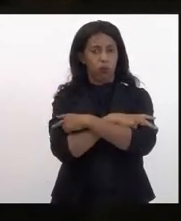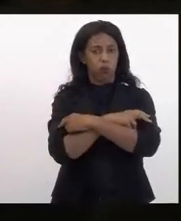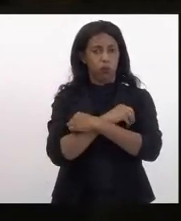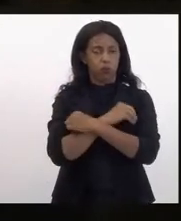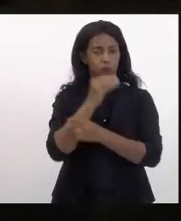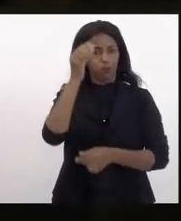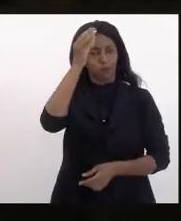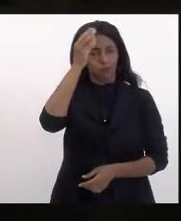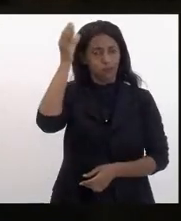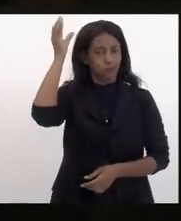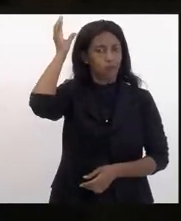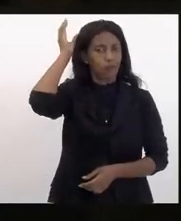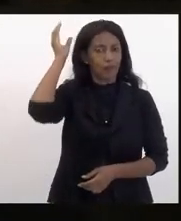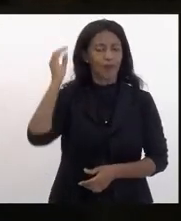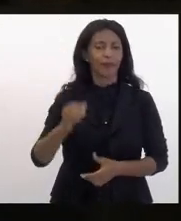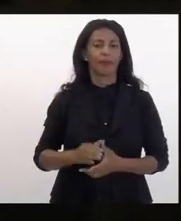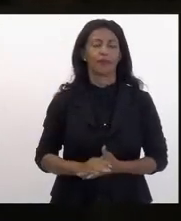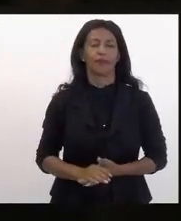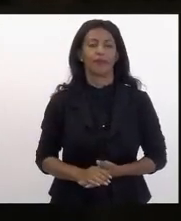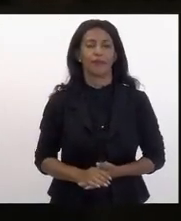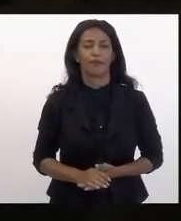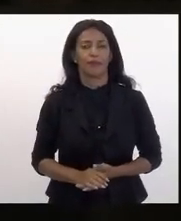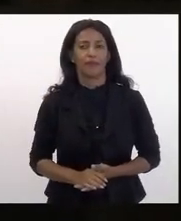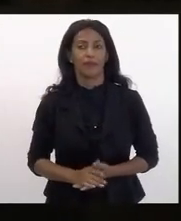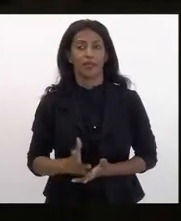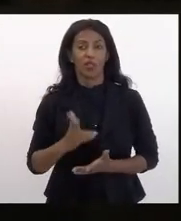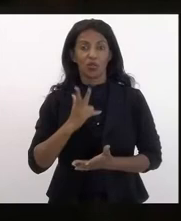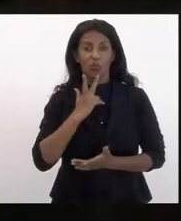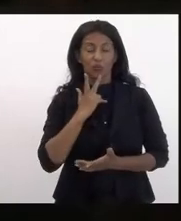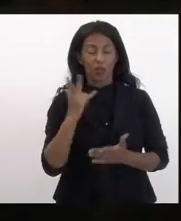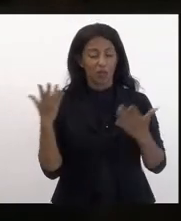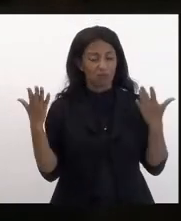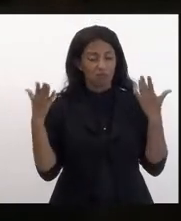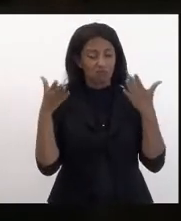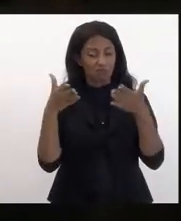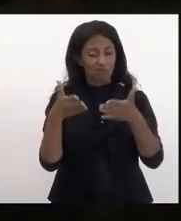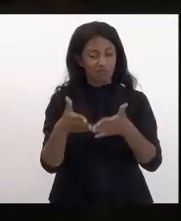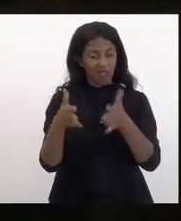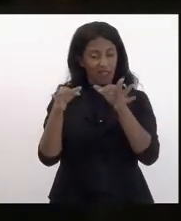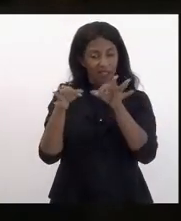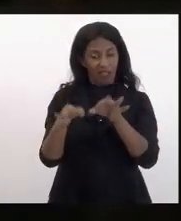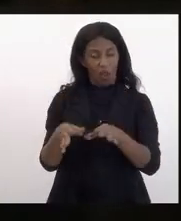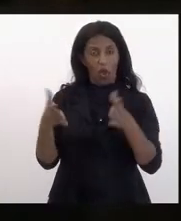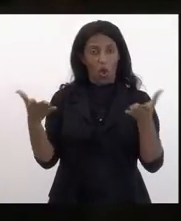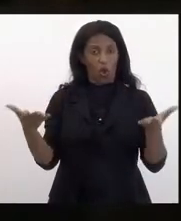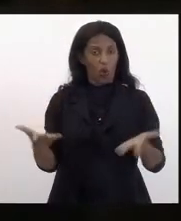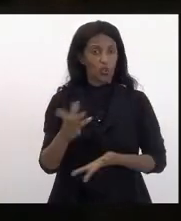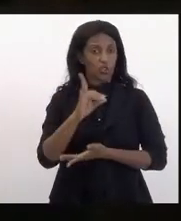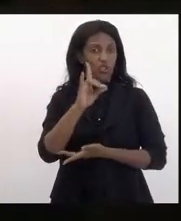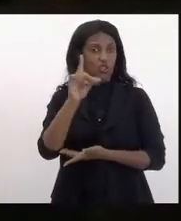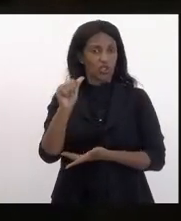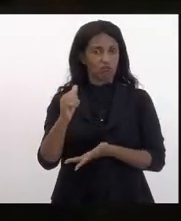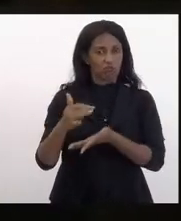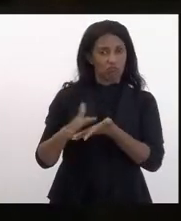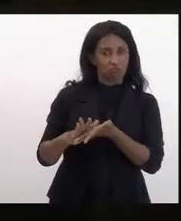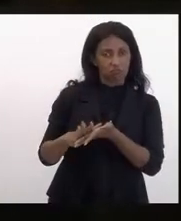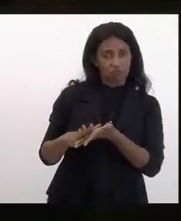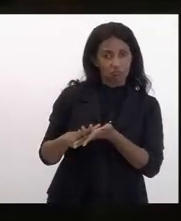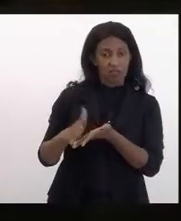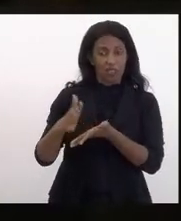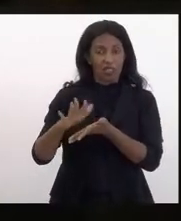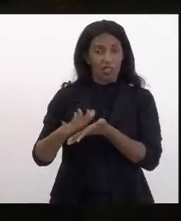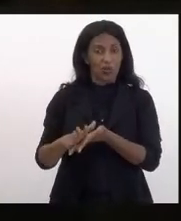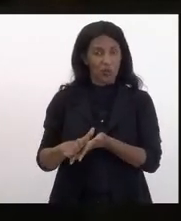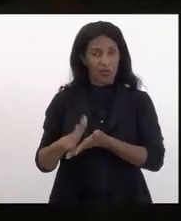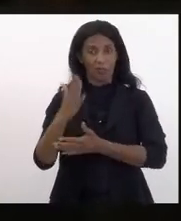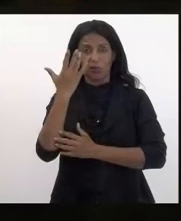a umbanda. E estou falando isso exatamente porque hoje é o dia do samba, e o samba